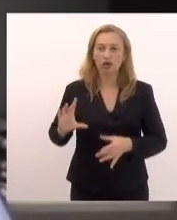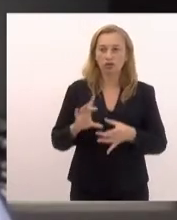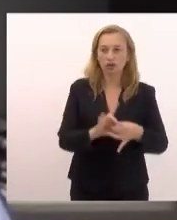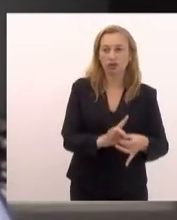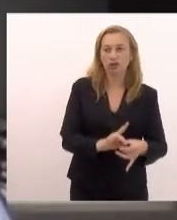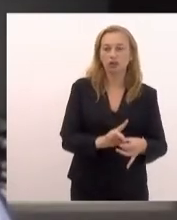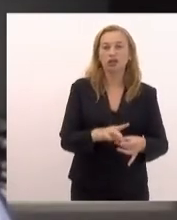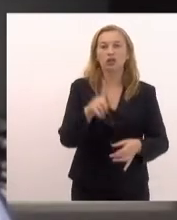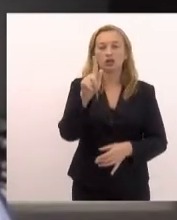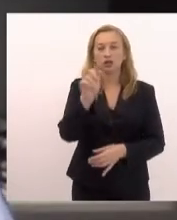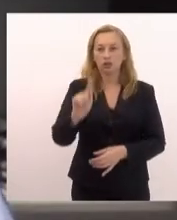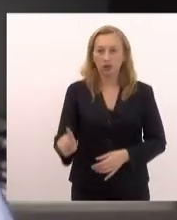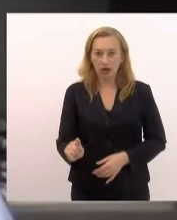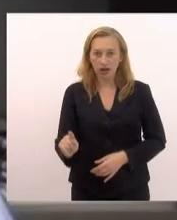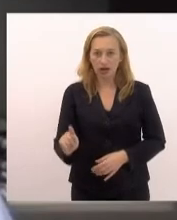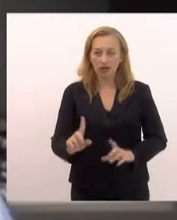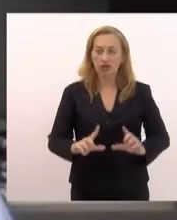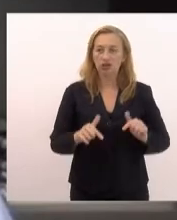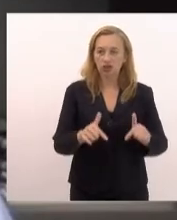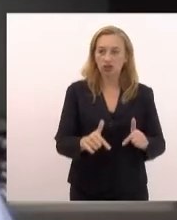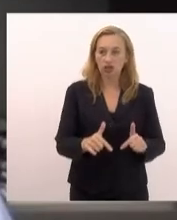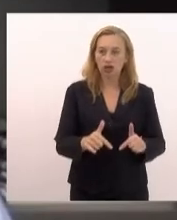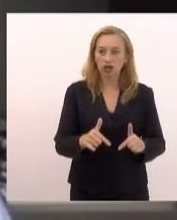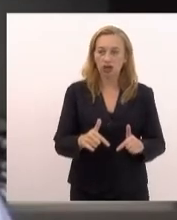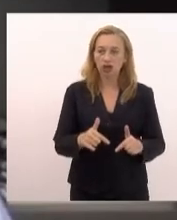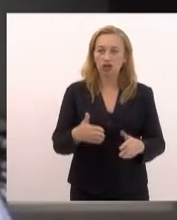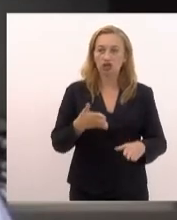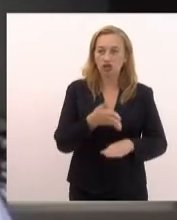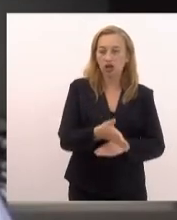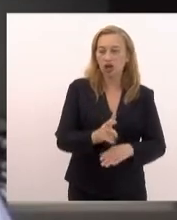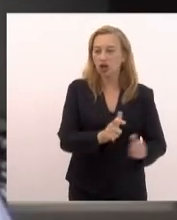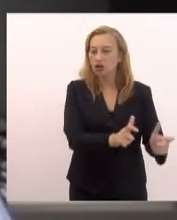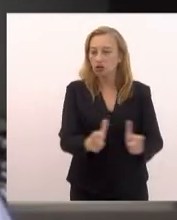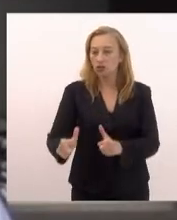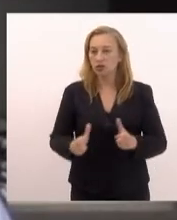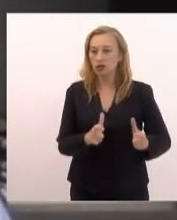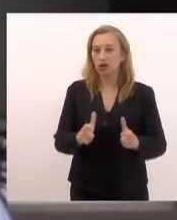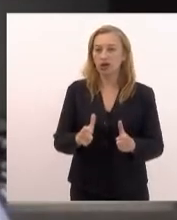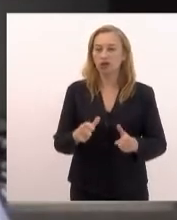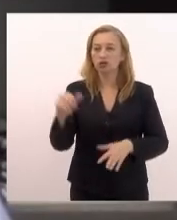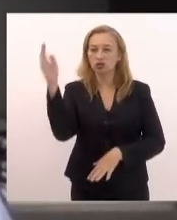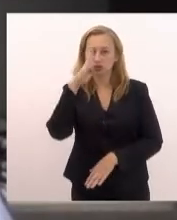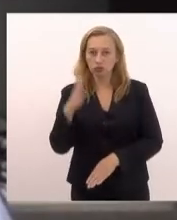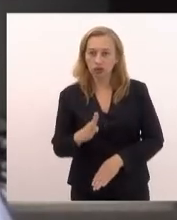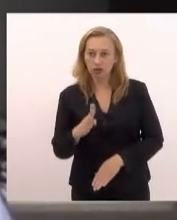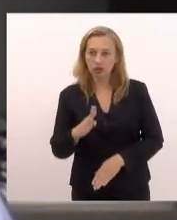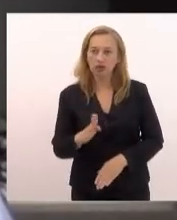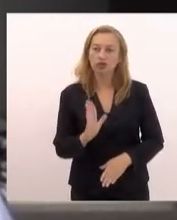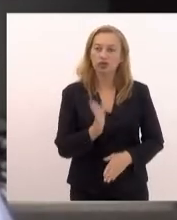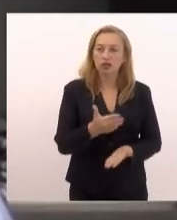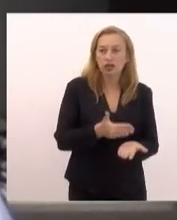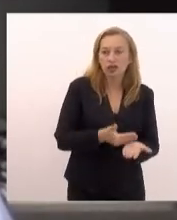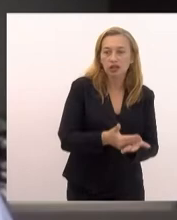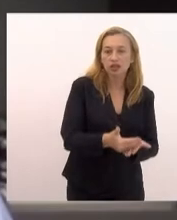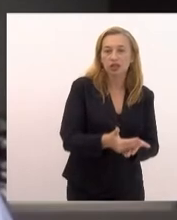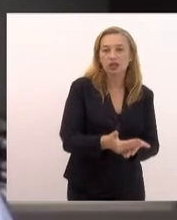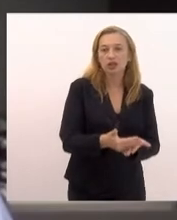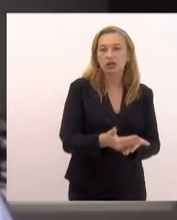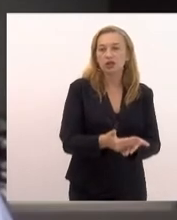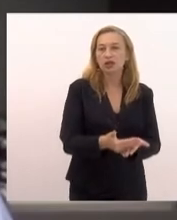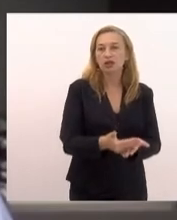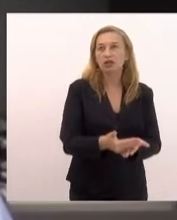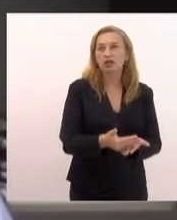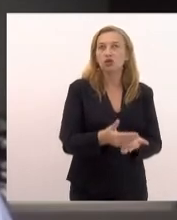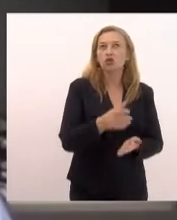gás processado possa alcançar outras regiões do Brasil. A operação está prevista para começar